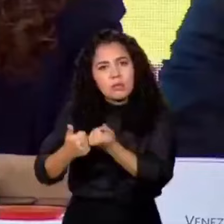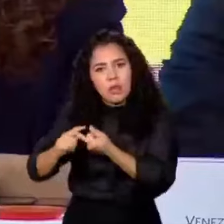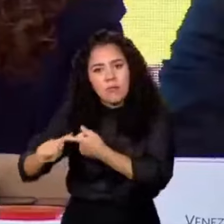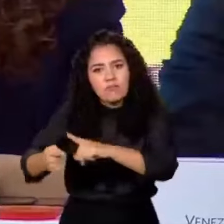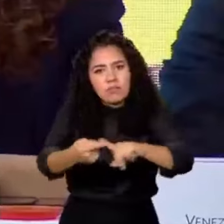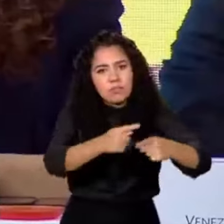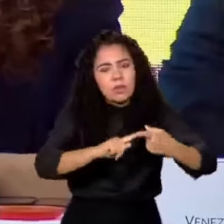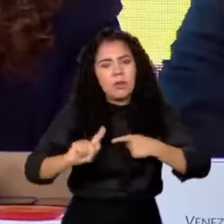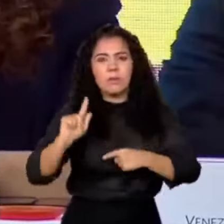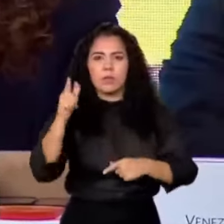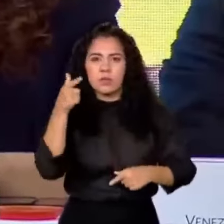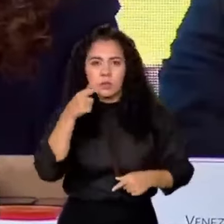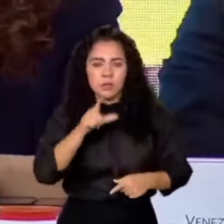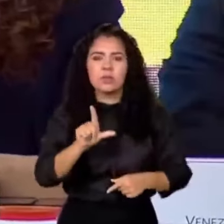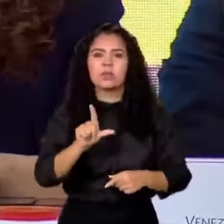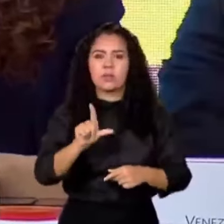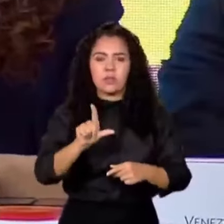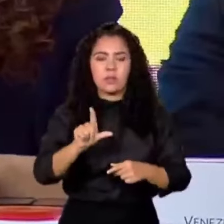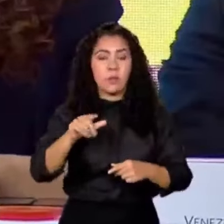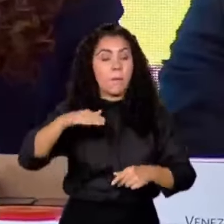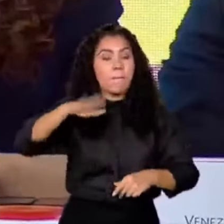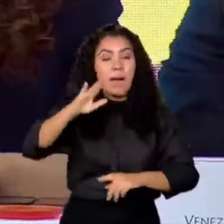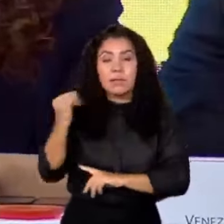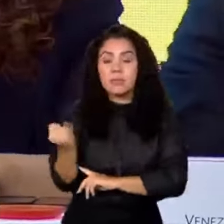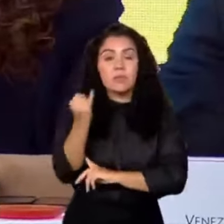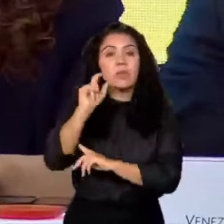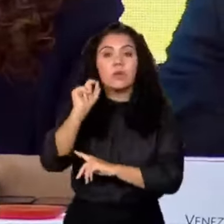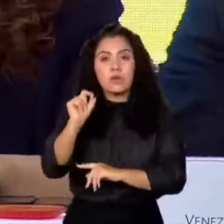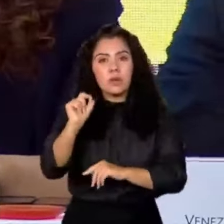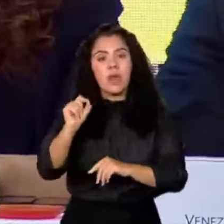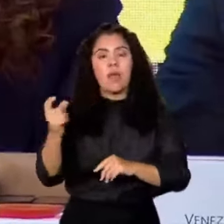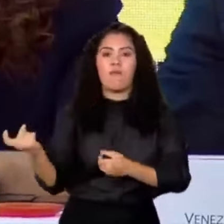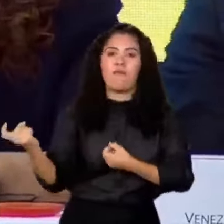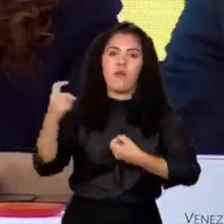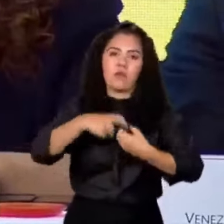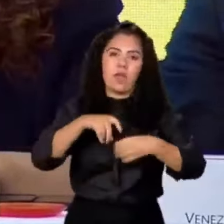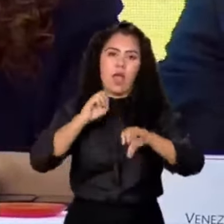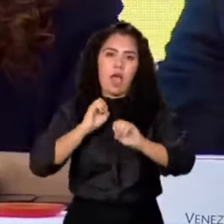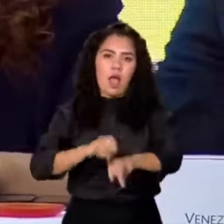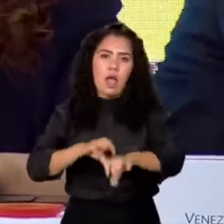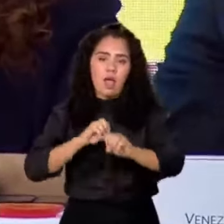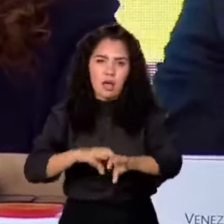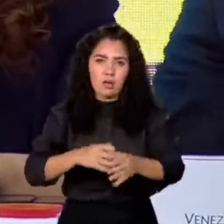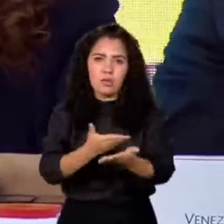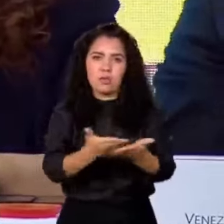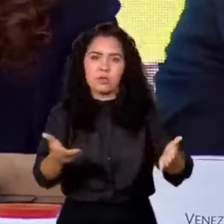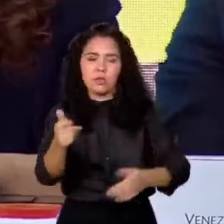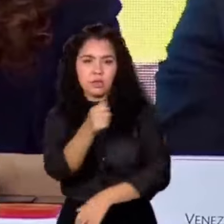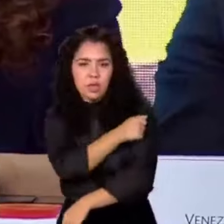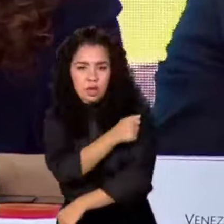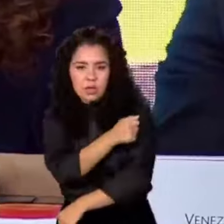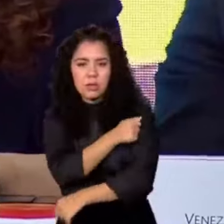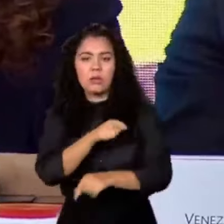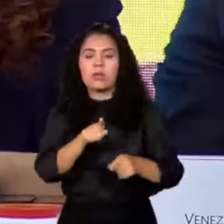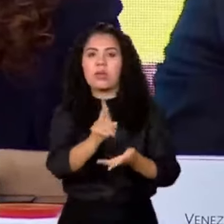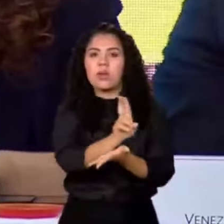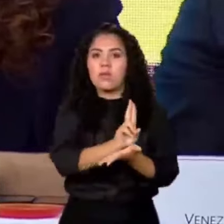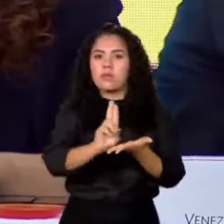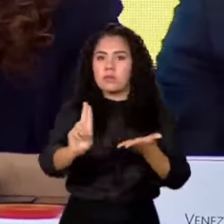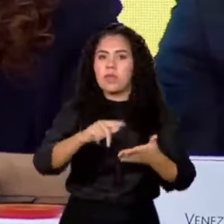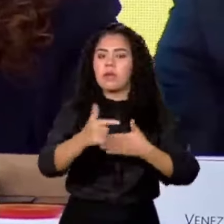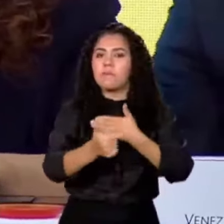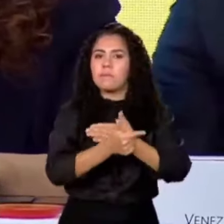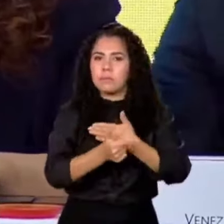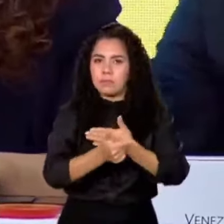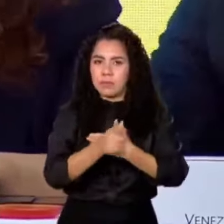e garantir aí o retomado, que é mais importante, a retomada das aulas para os nossos alunos, o papel que as universidades têm para